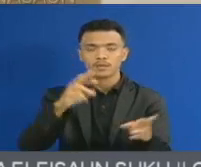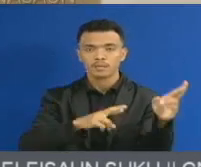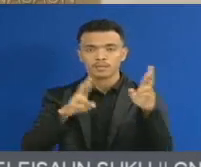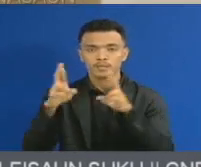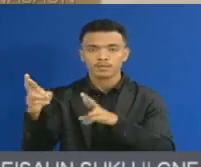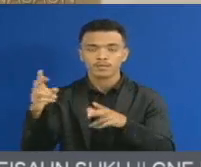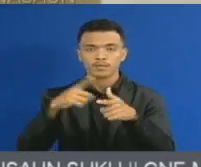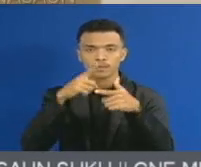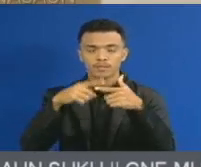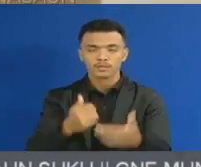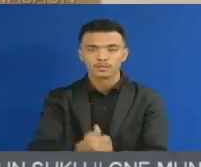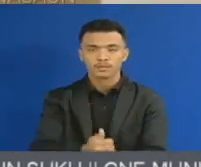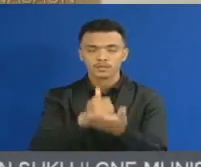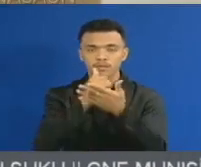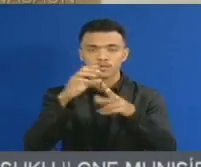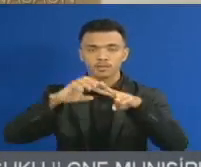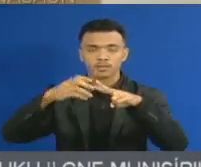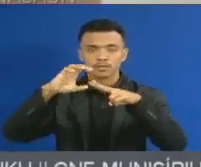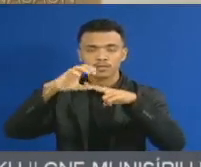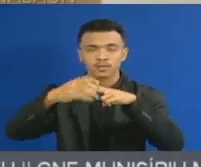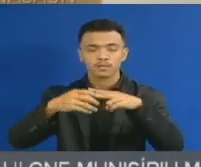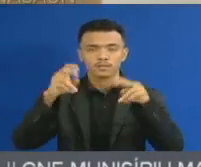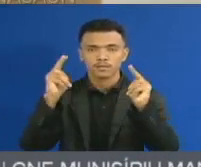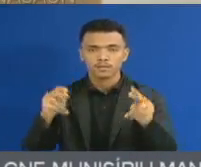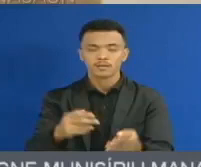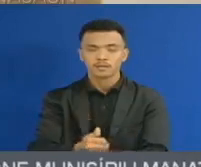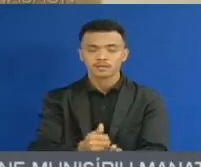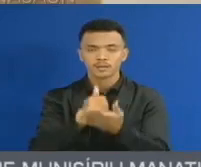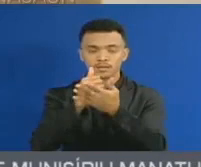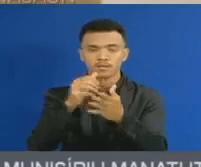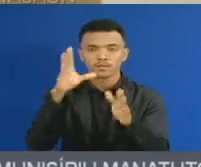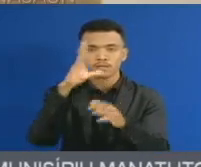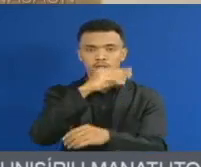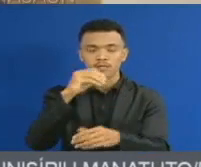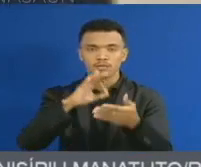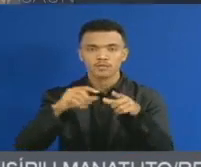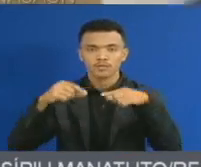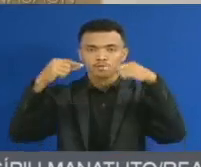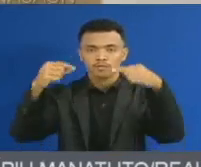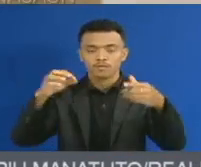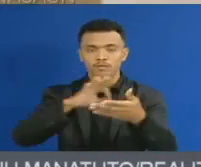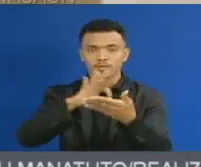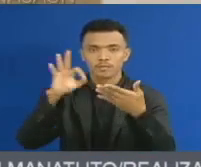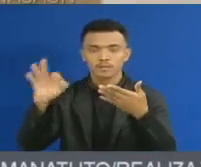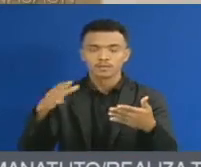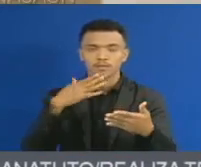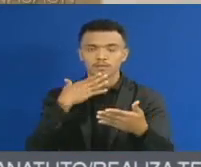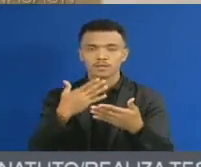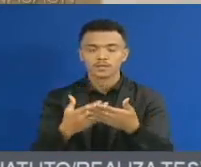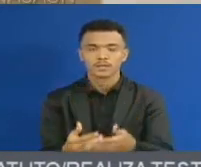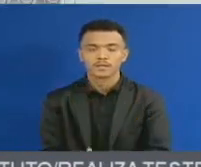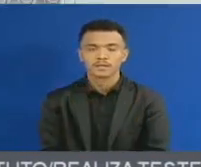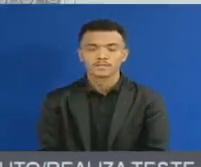atu facilita mas ba cooperativa sira ne precisa apoio liuliu fo formação para depois sira dia klitan